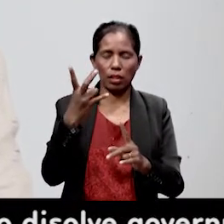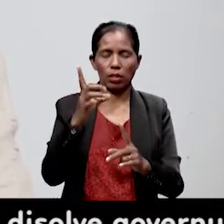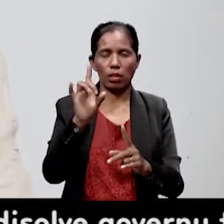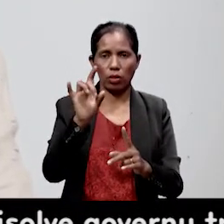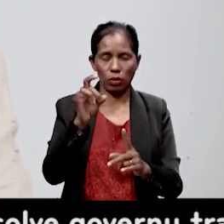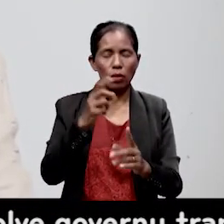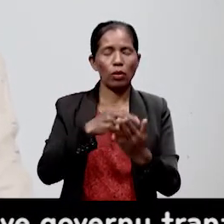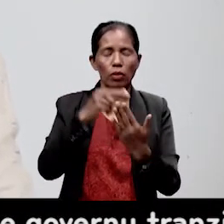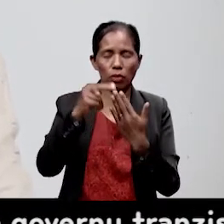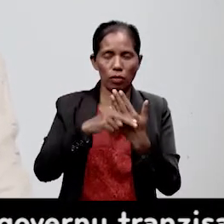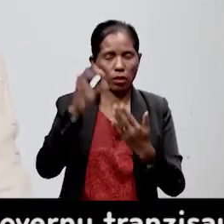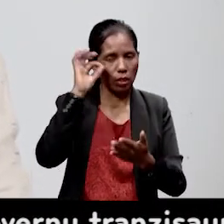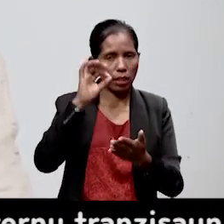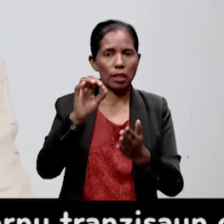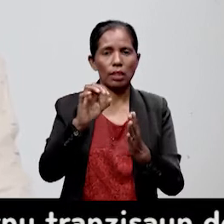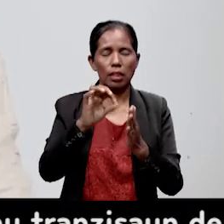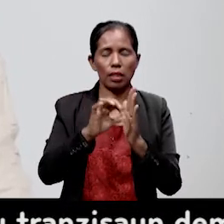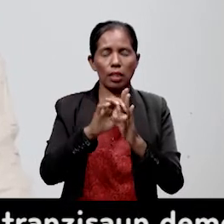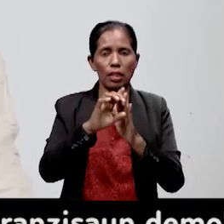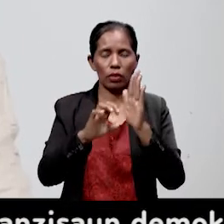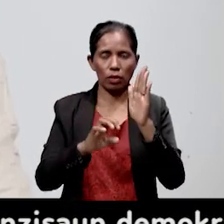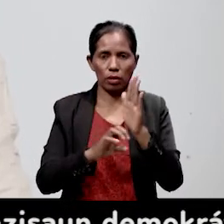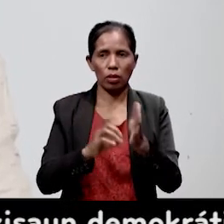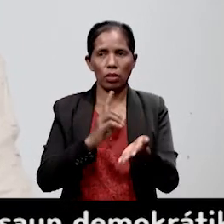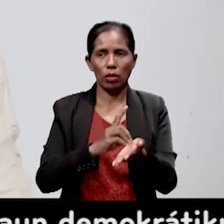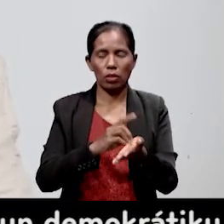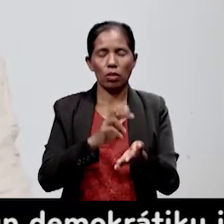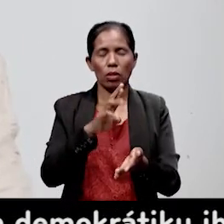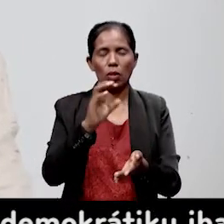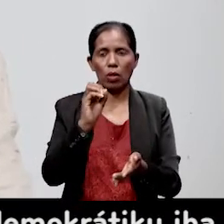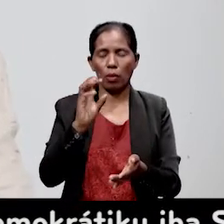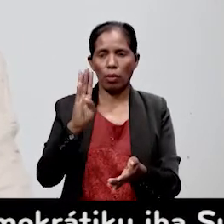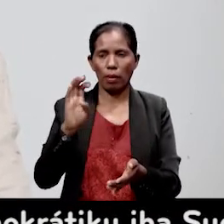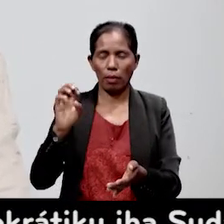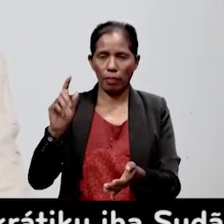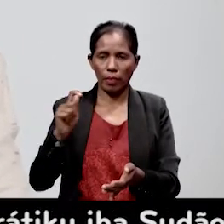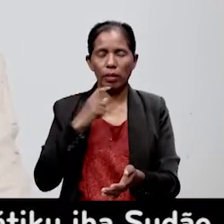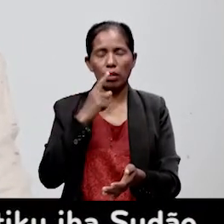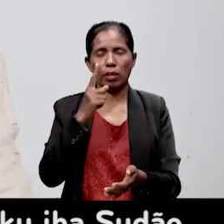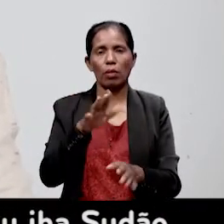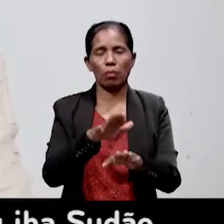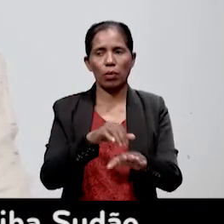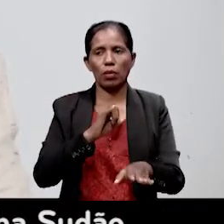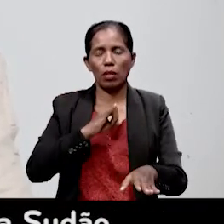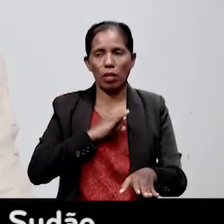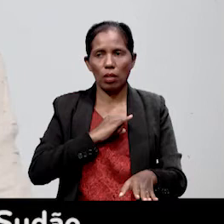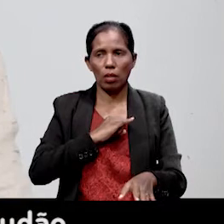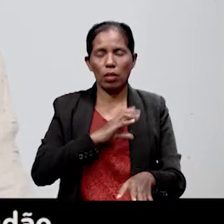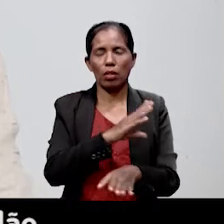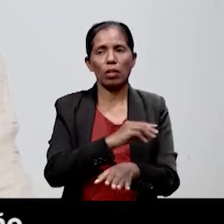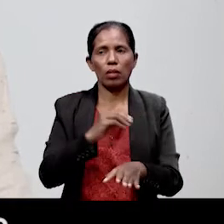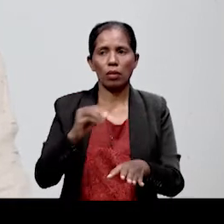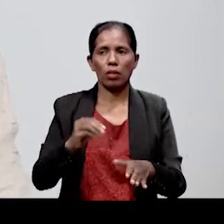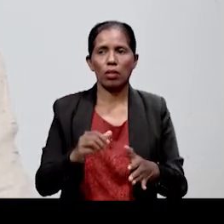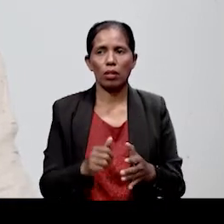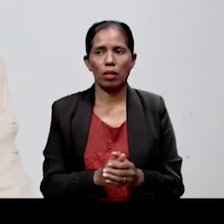novembro, secretário executivo CTBT, Dr. Robert Floyd, convida ao no moço